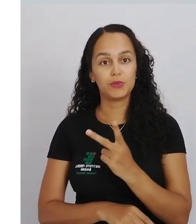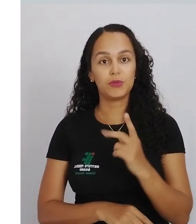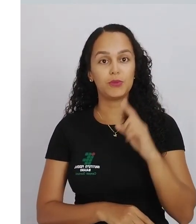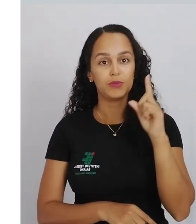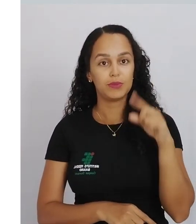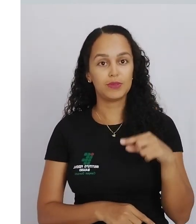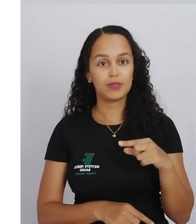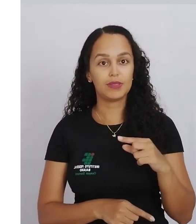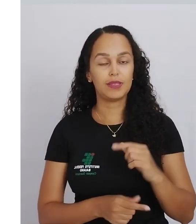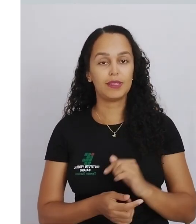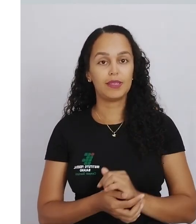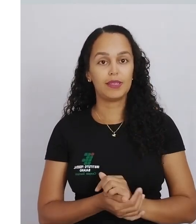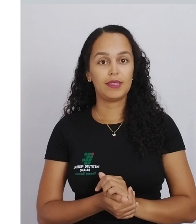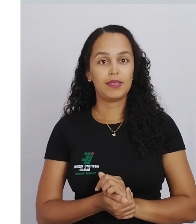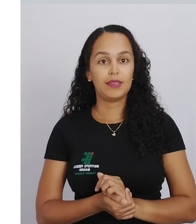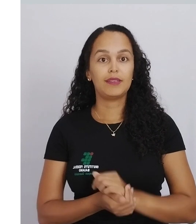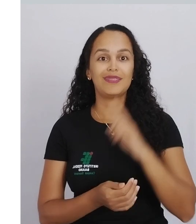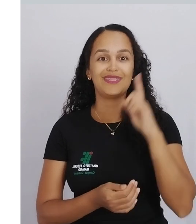são